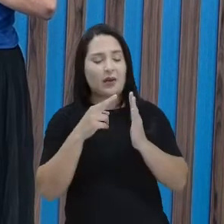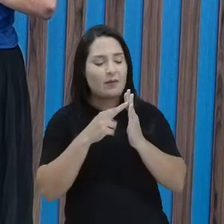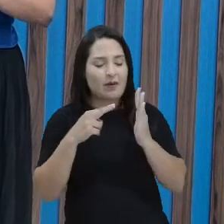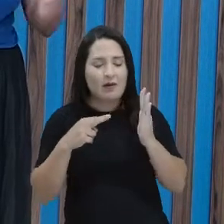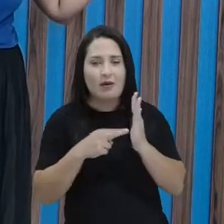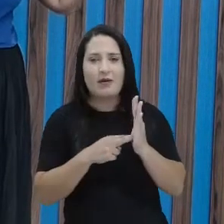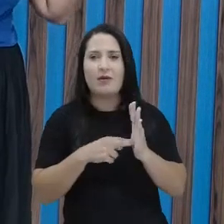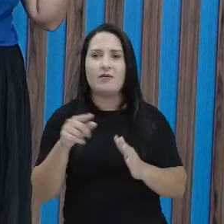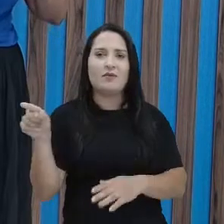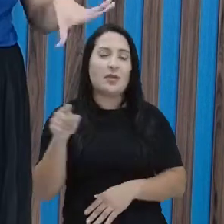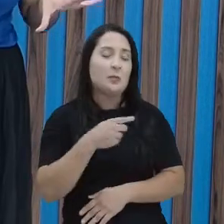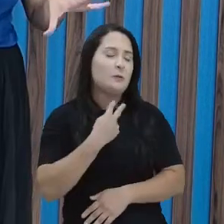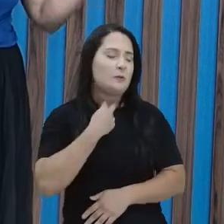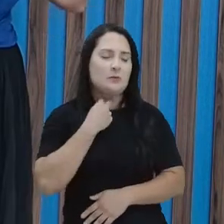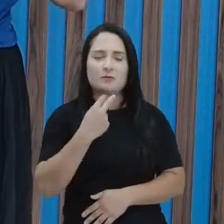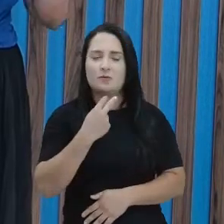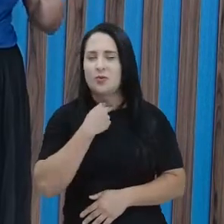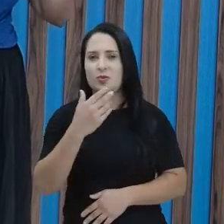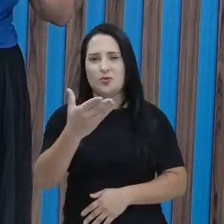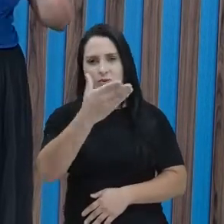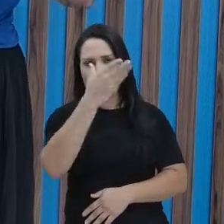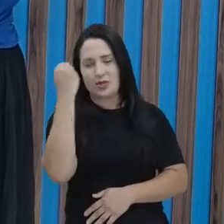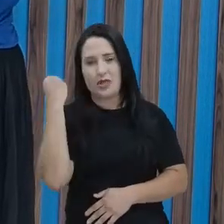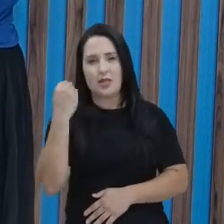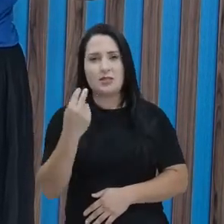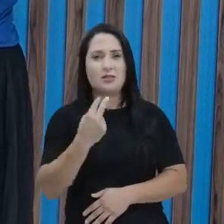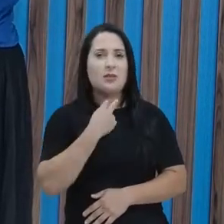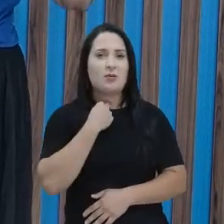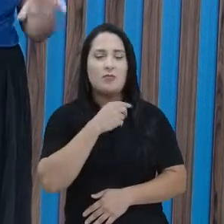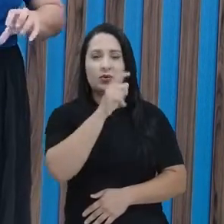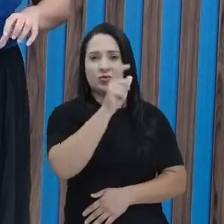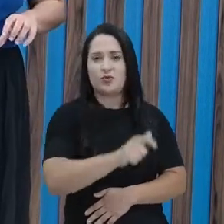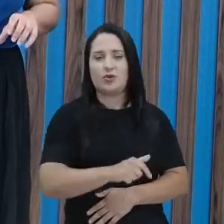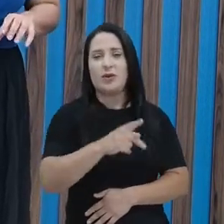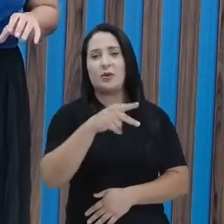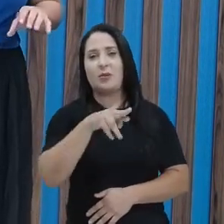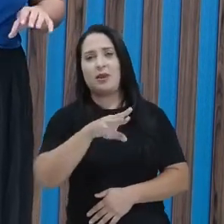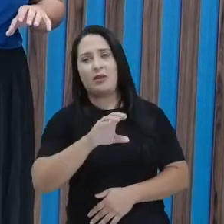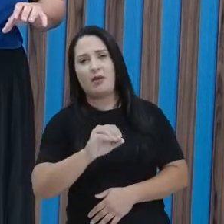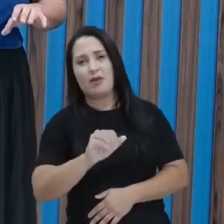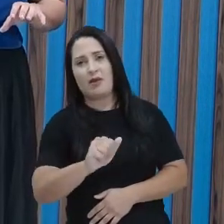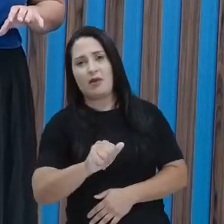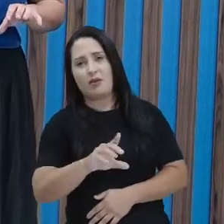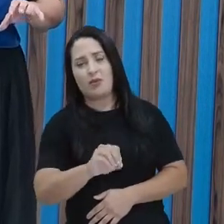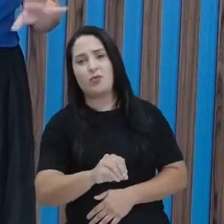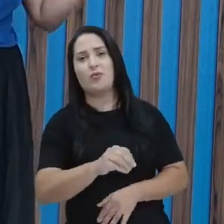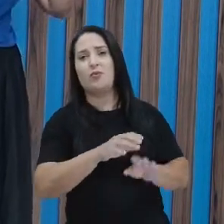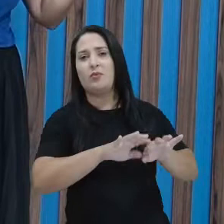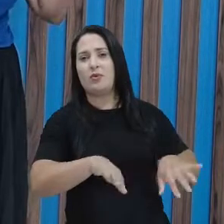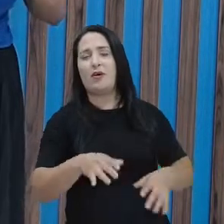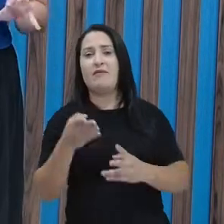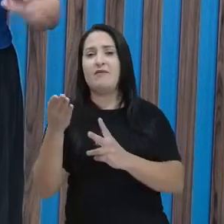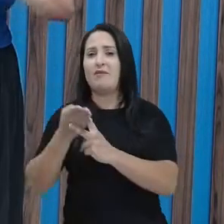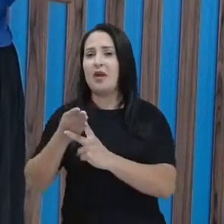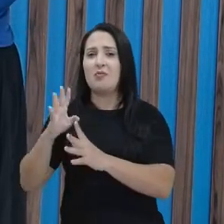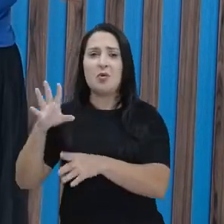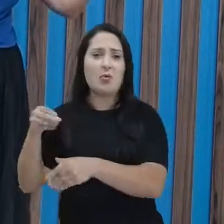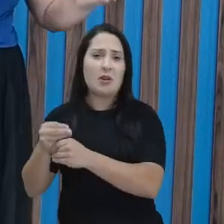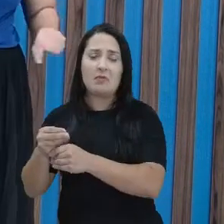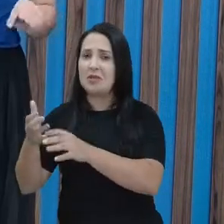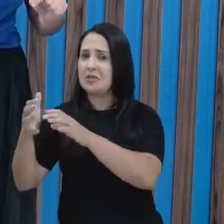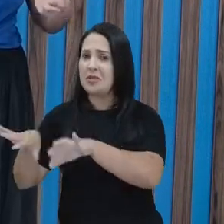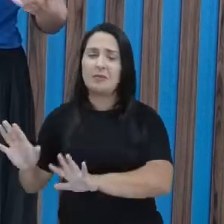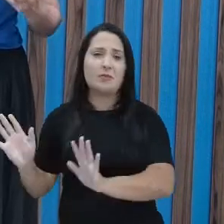que vocês não podem esquecer. Não se separa sujeito de predicado, nem verbos e complementos. Por quê? Porque